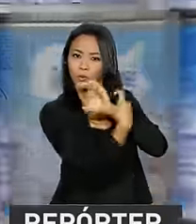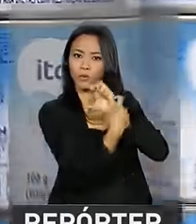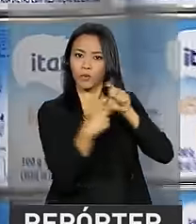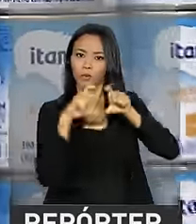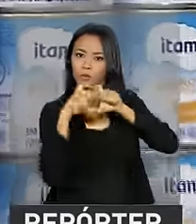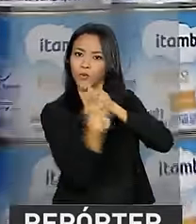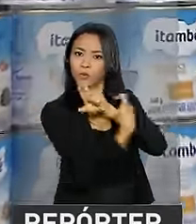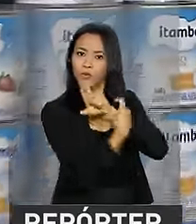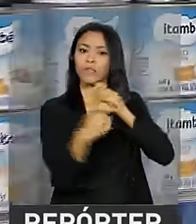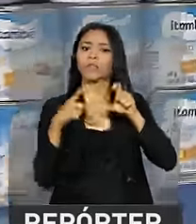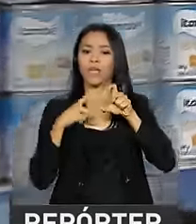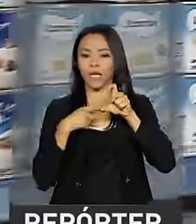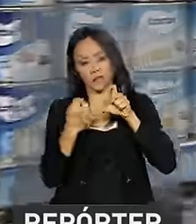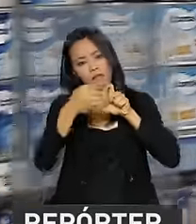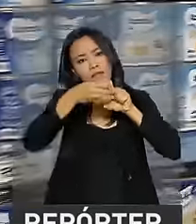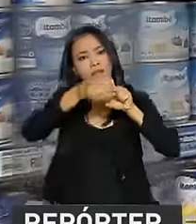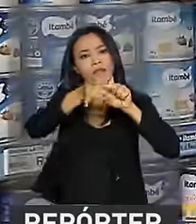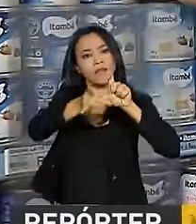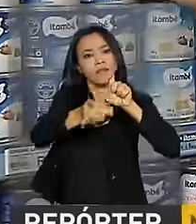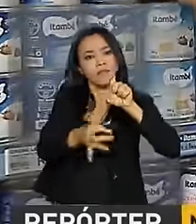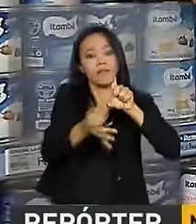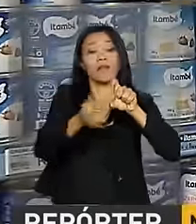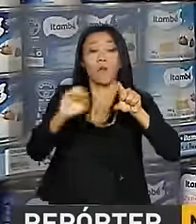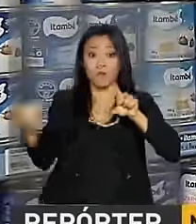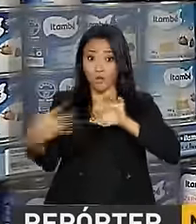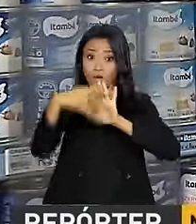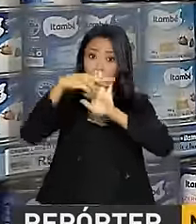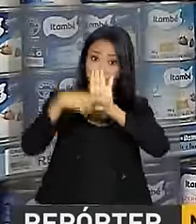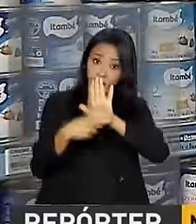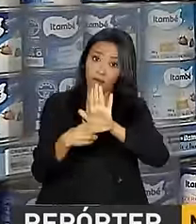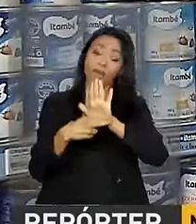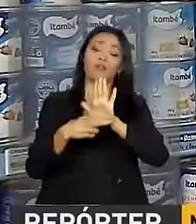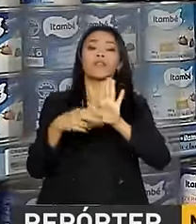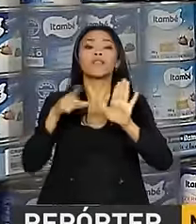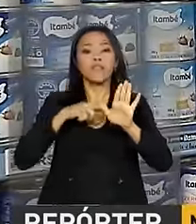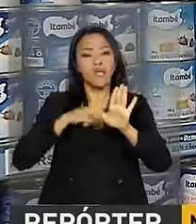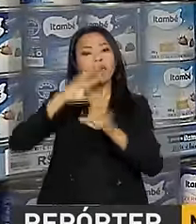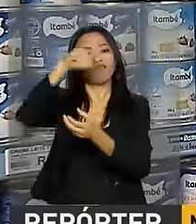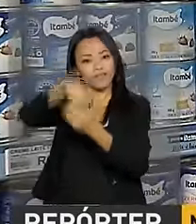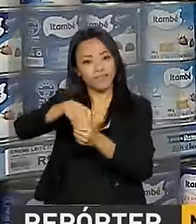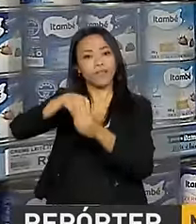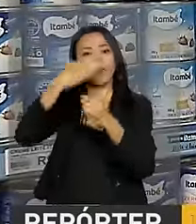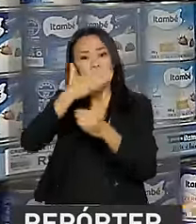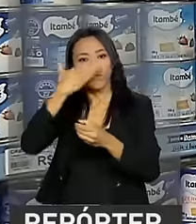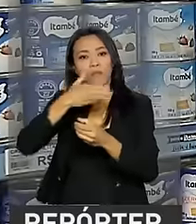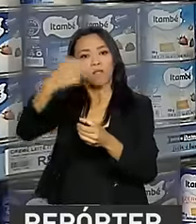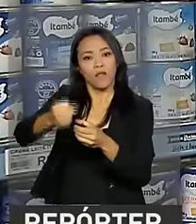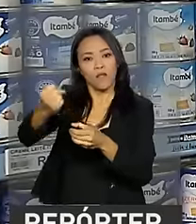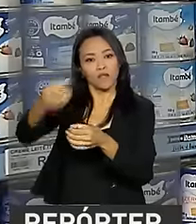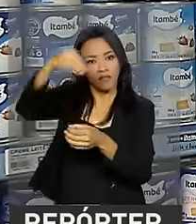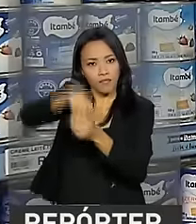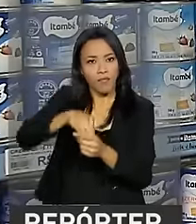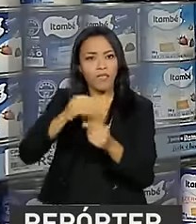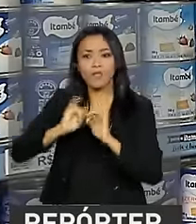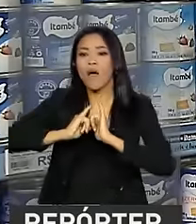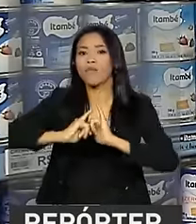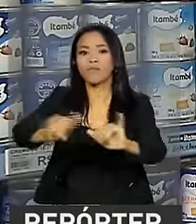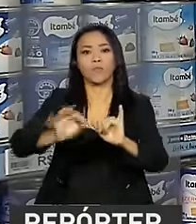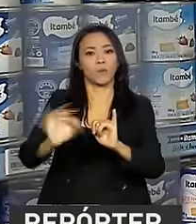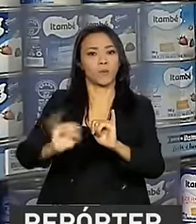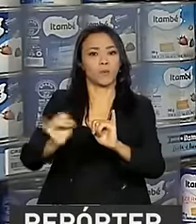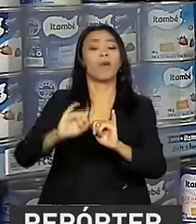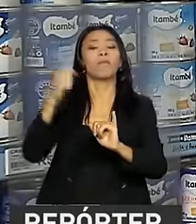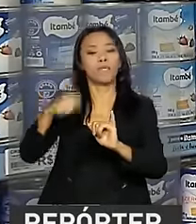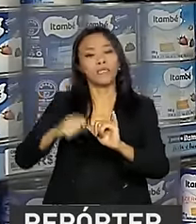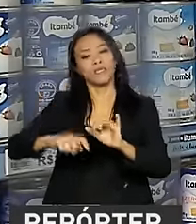trazem a informação no rótulo com as novas regras os que contém a substância mas não informavam ao consumidor terão que trazer